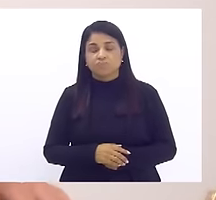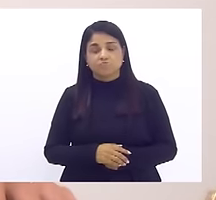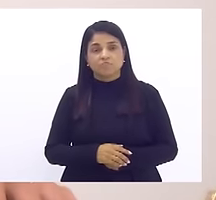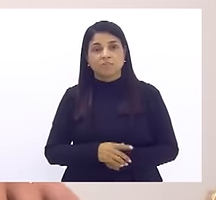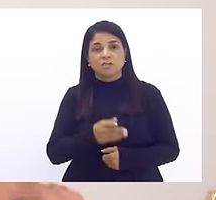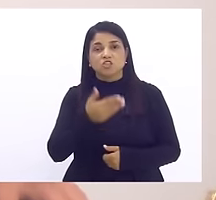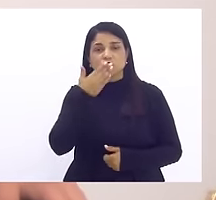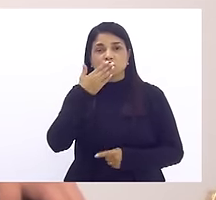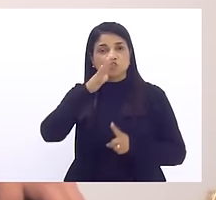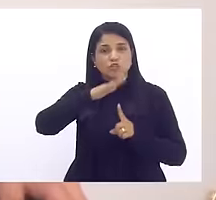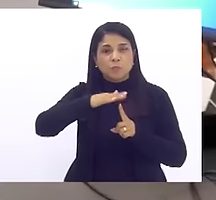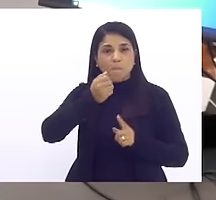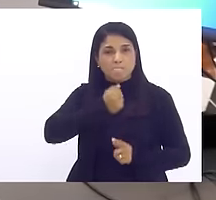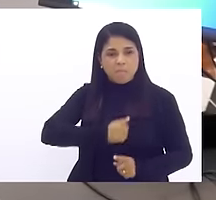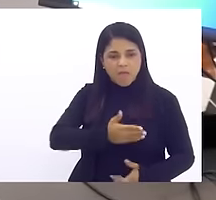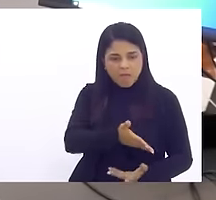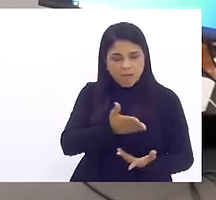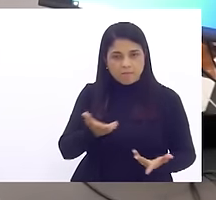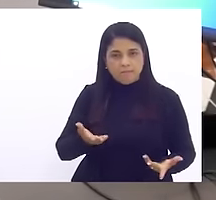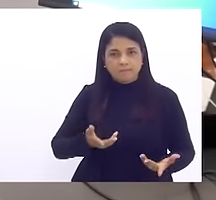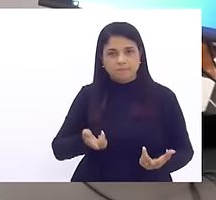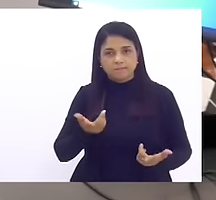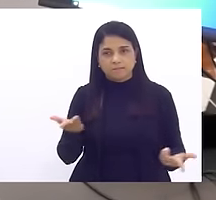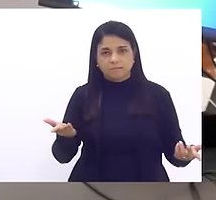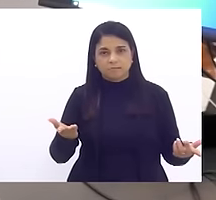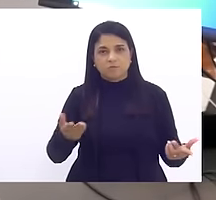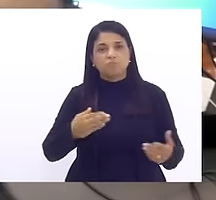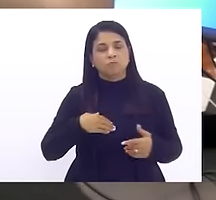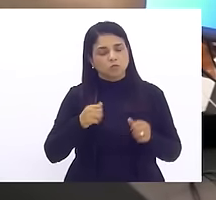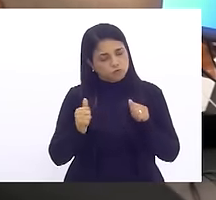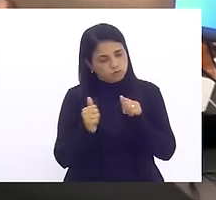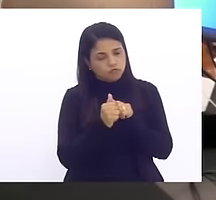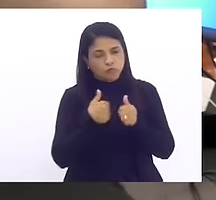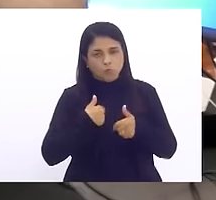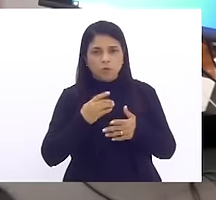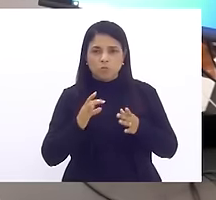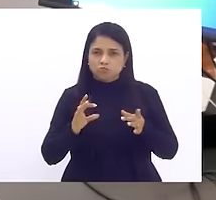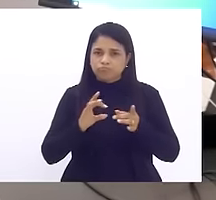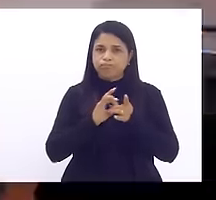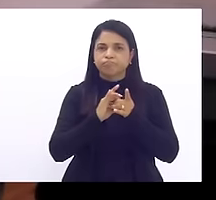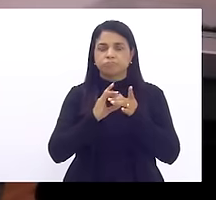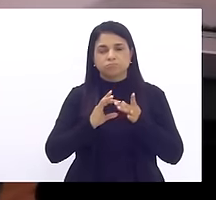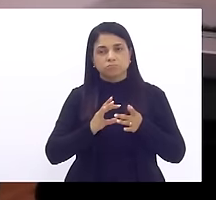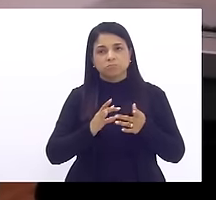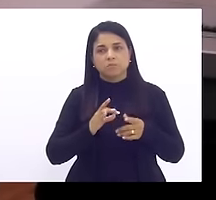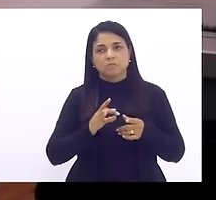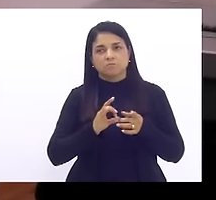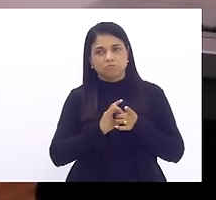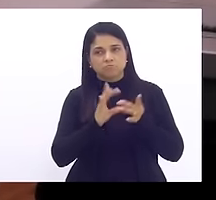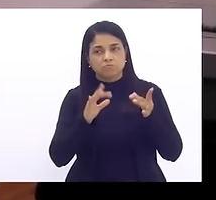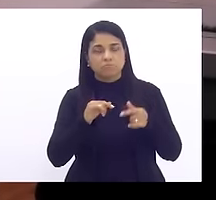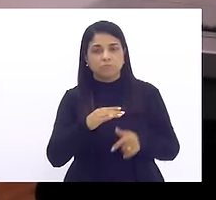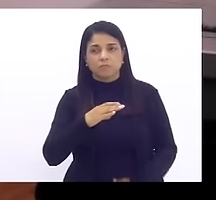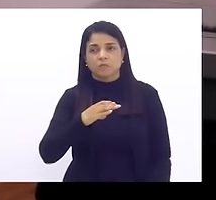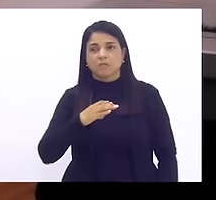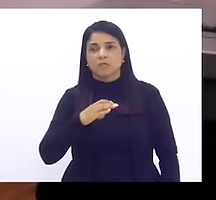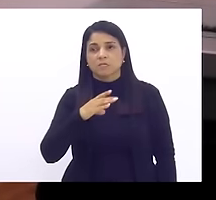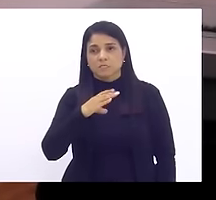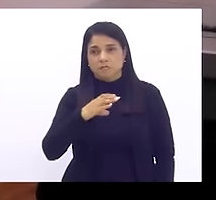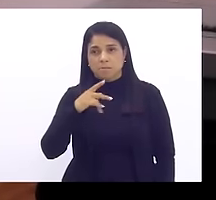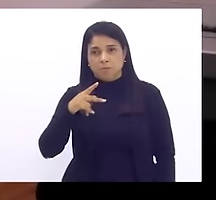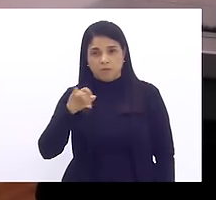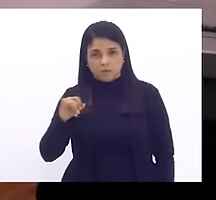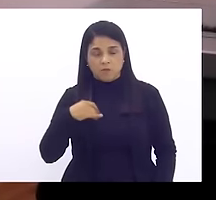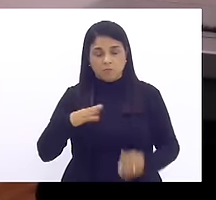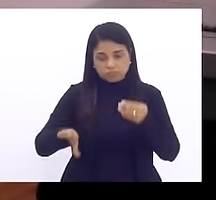contar com essa CPI aqui que isso aí não vai ficar assim não obrigado Presidente Deputado só para terminar em cima da fala do deputado João